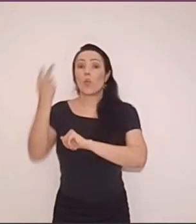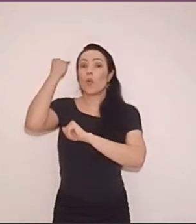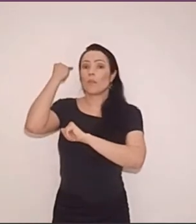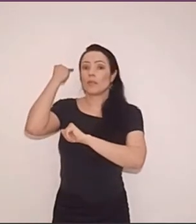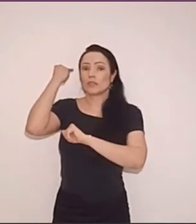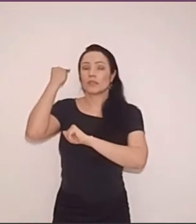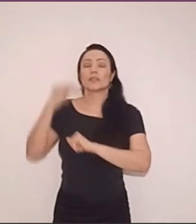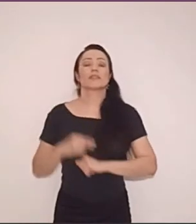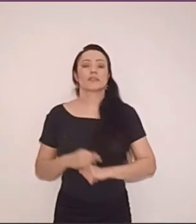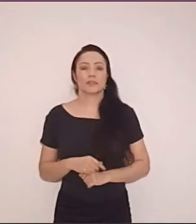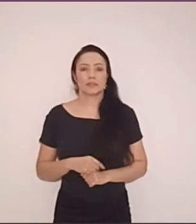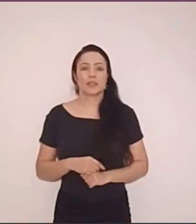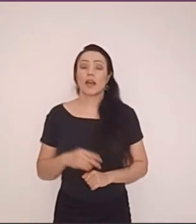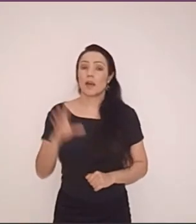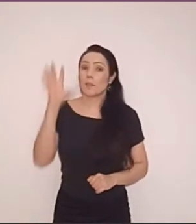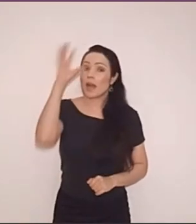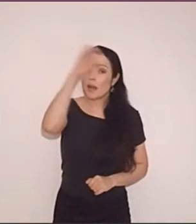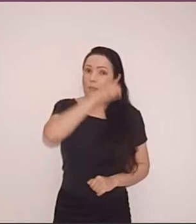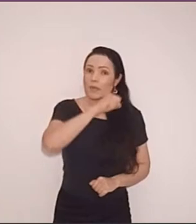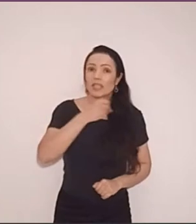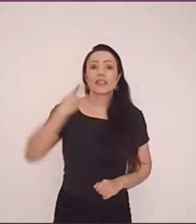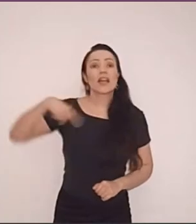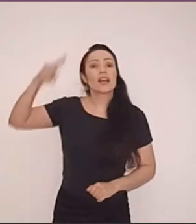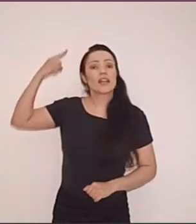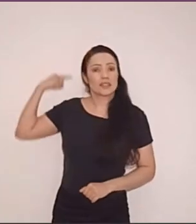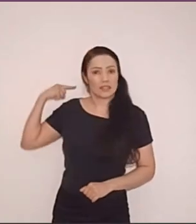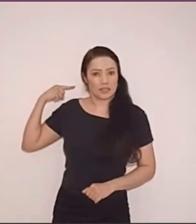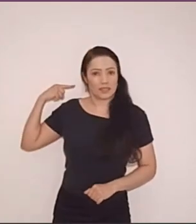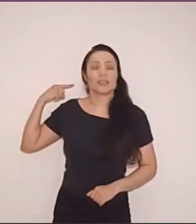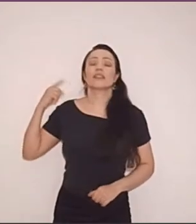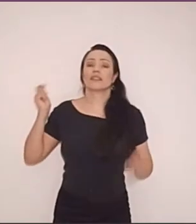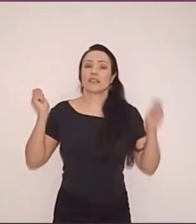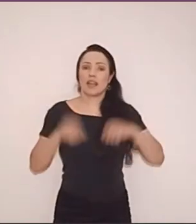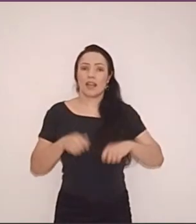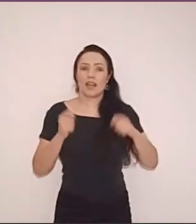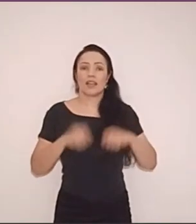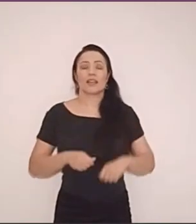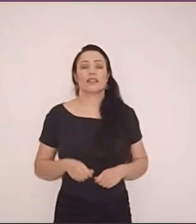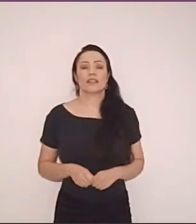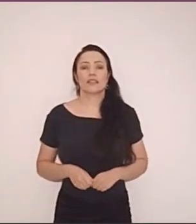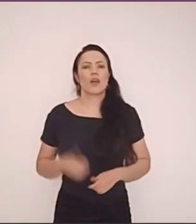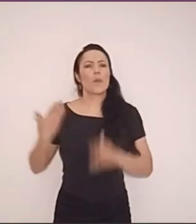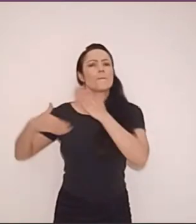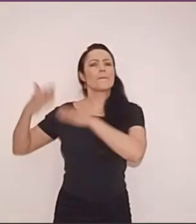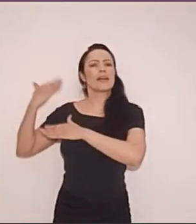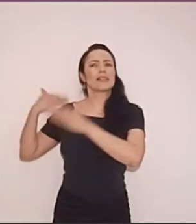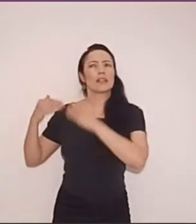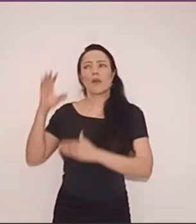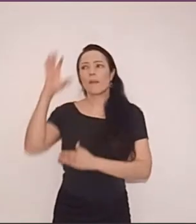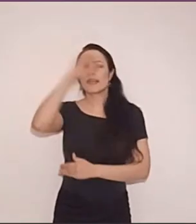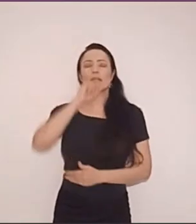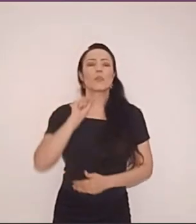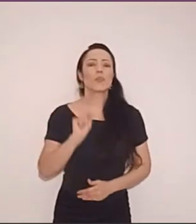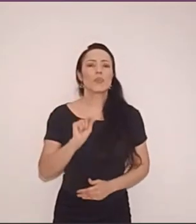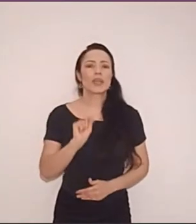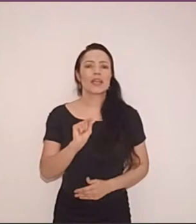para tomar o que ficou para trás o que a gente olha aprender fundamentalmente com passar a